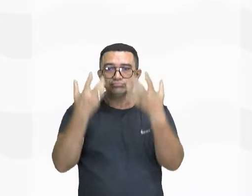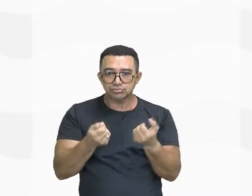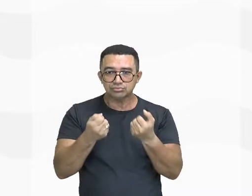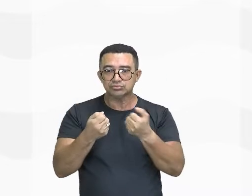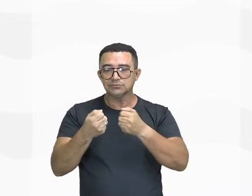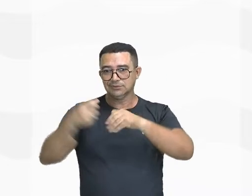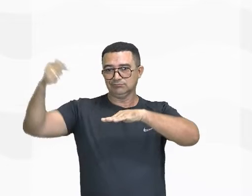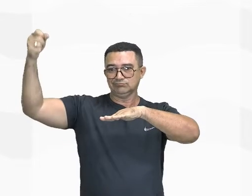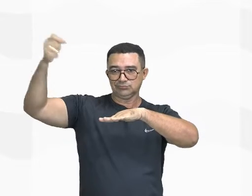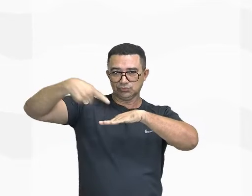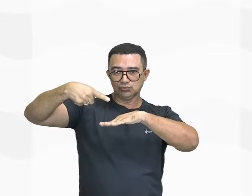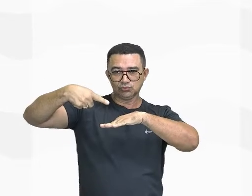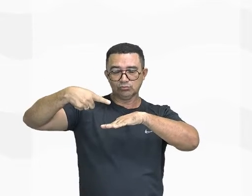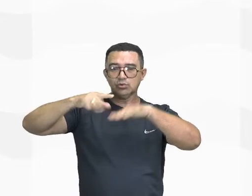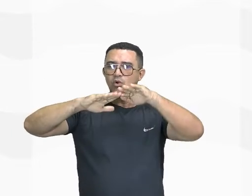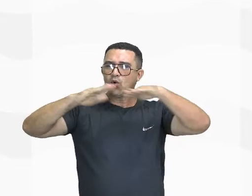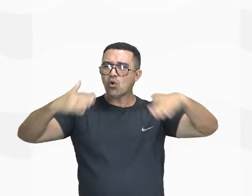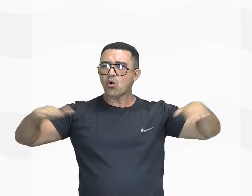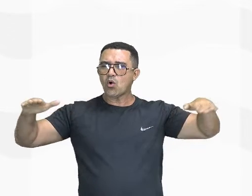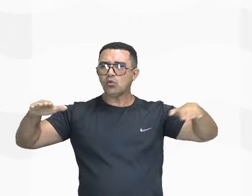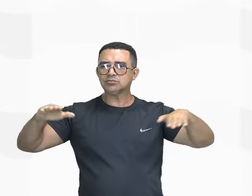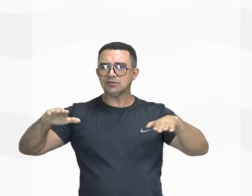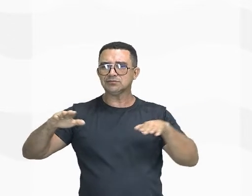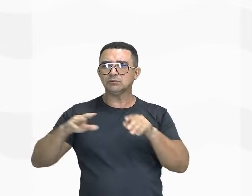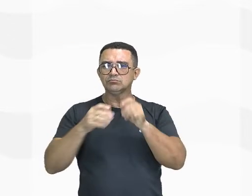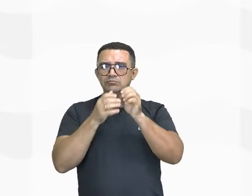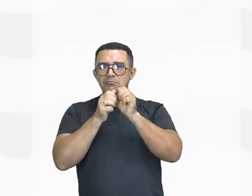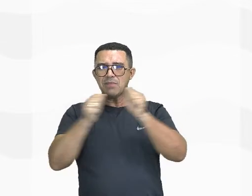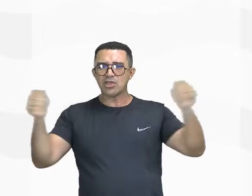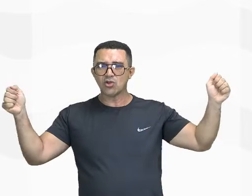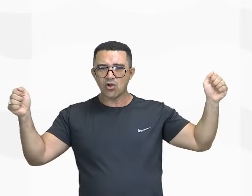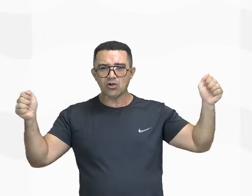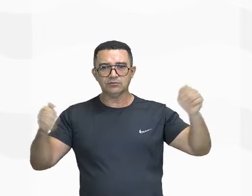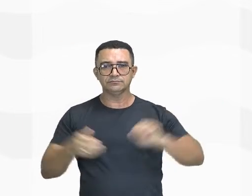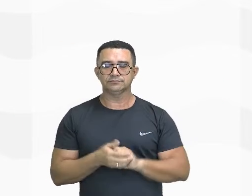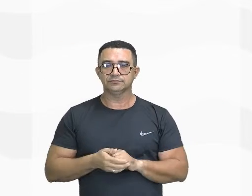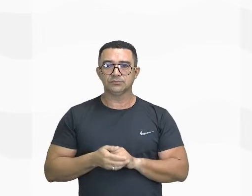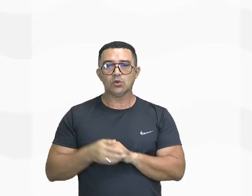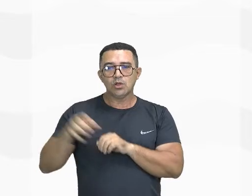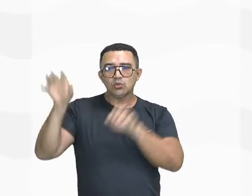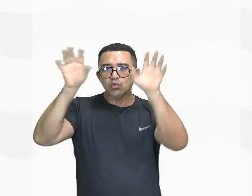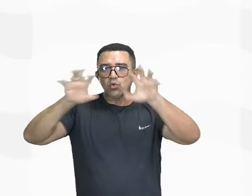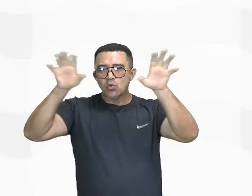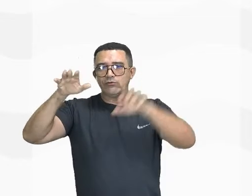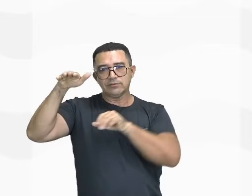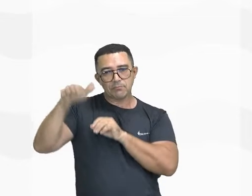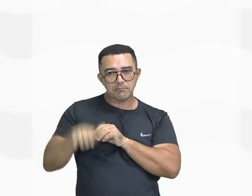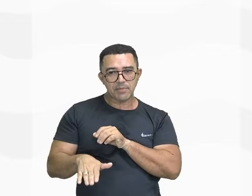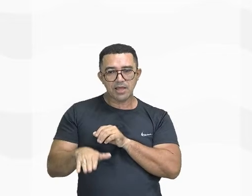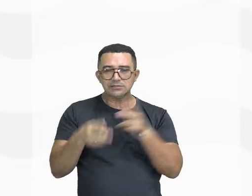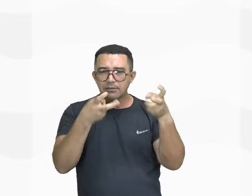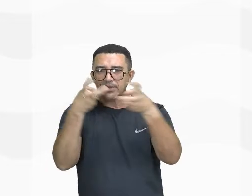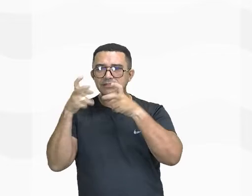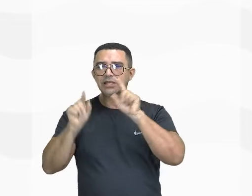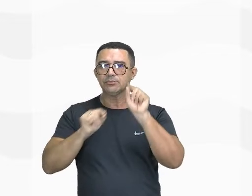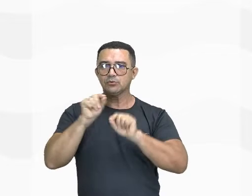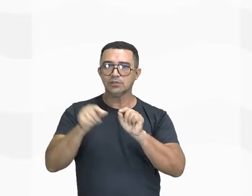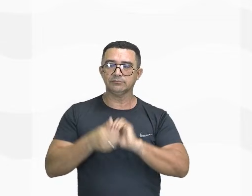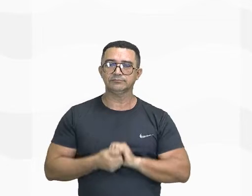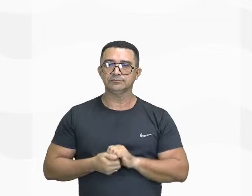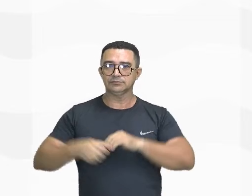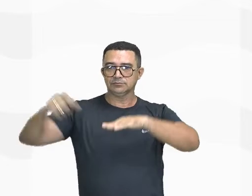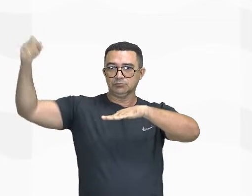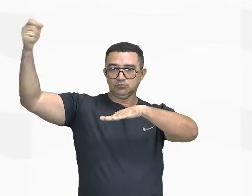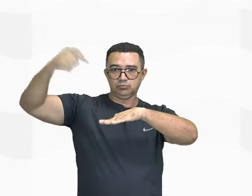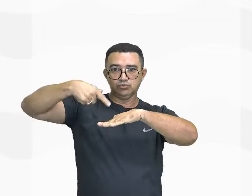remissão de radiação de onda longa, como a gente está visualizando. Enquanto que as nuvens mais baixas, né, a gente vai observar a